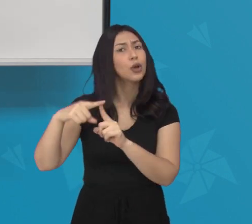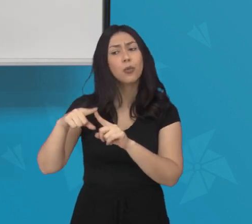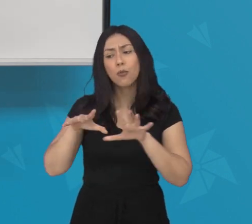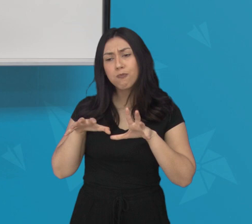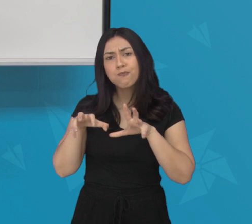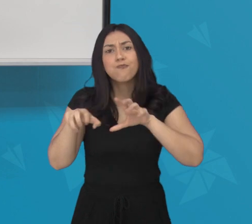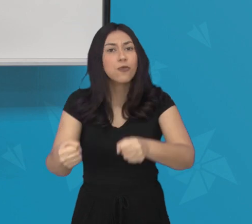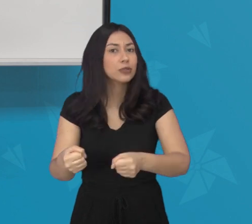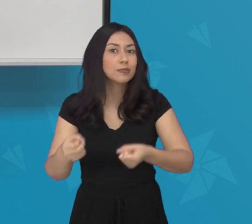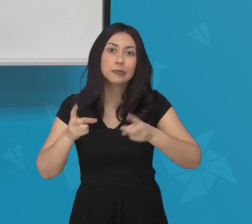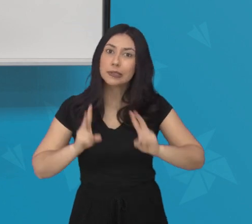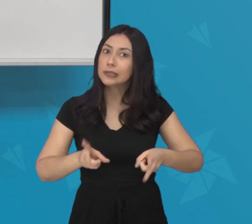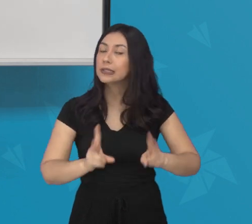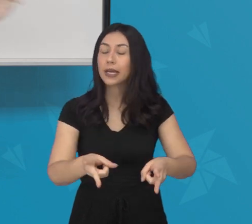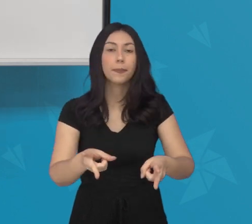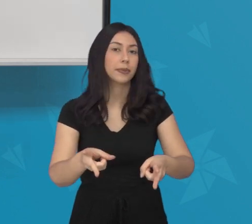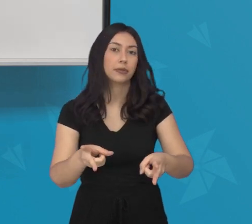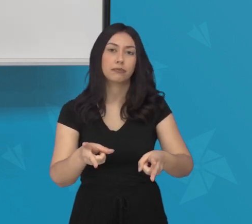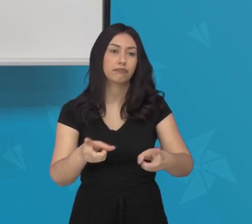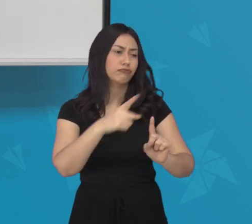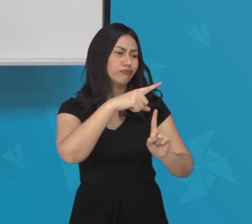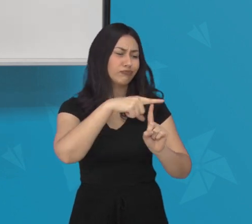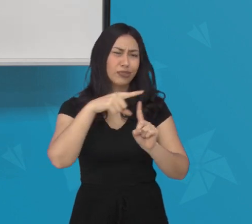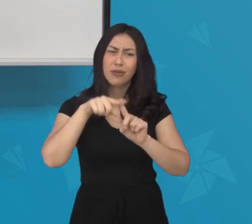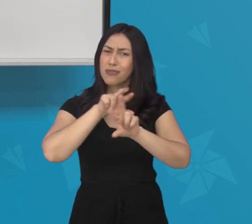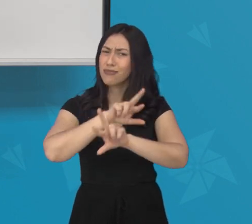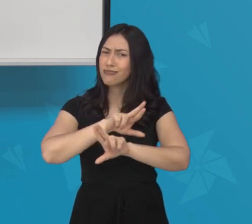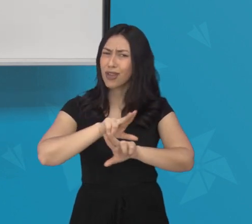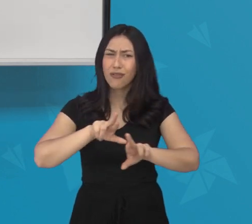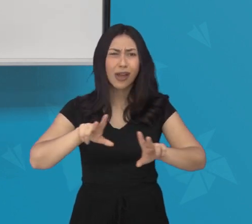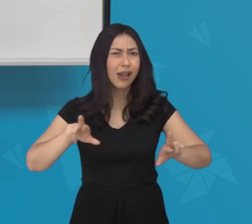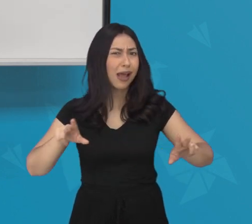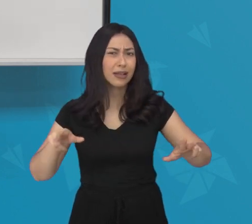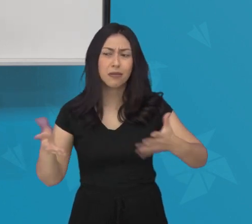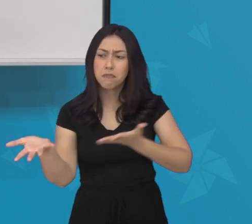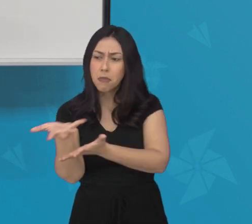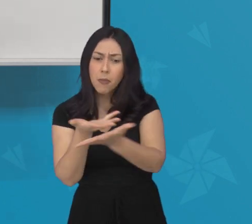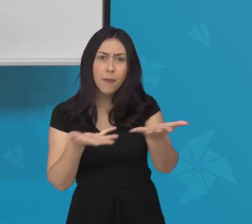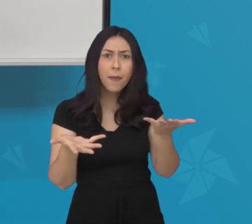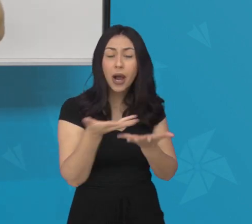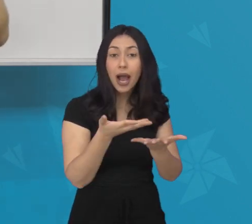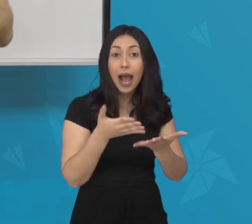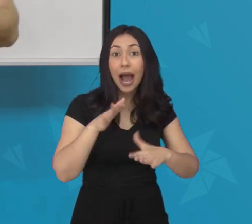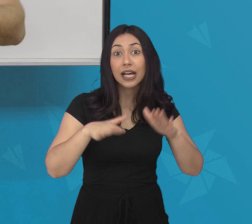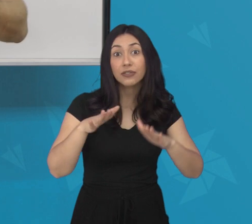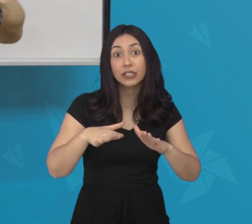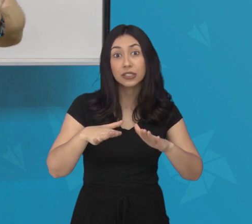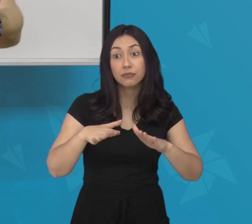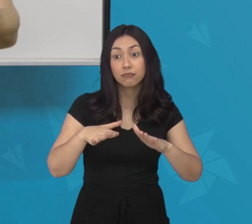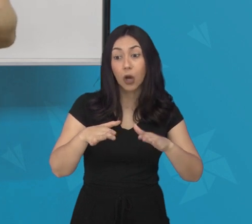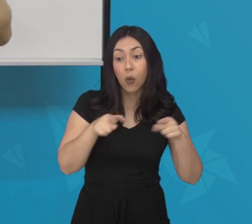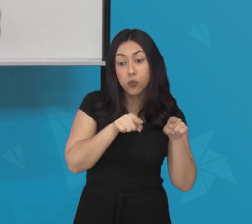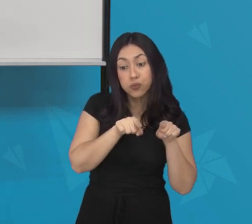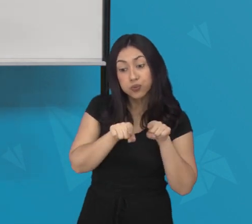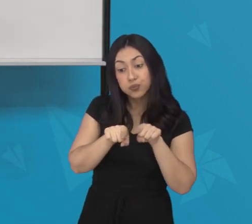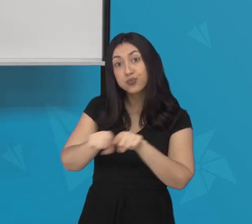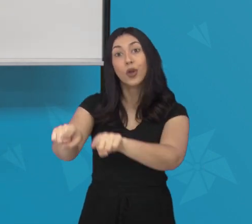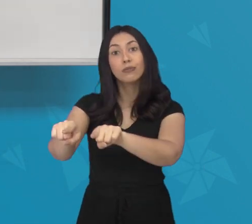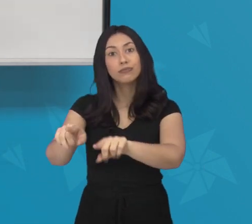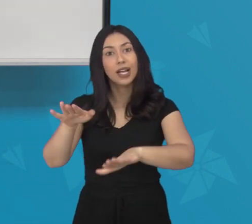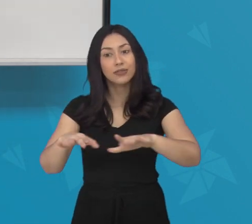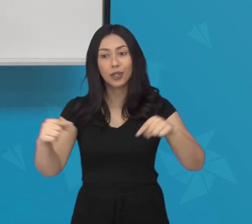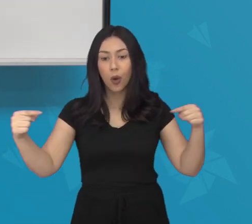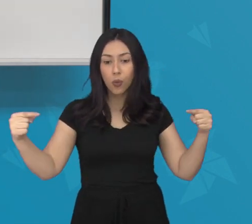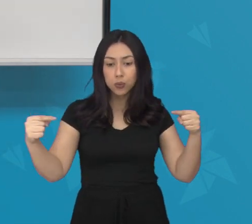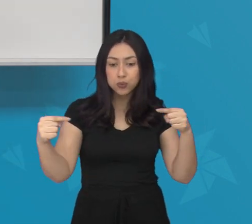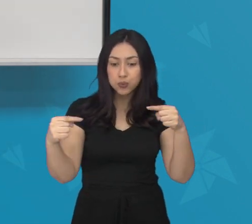todo. Forças de diversos tipos interagem entre si, se anulam, aumentam, diminuem e elas fazem com